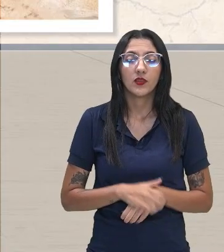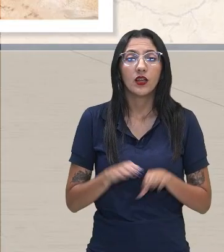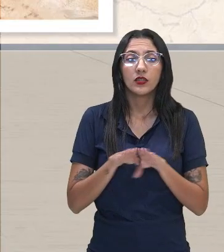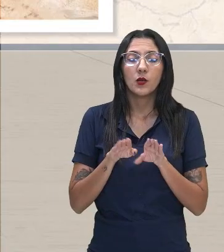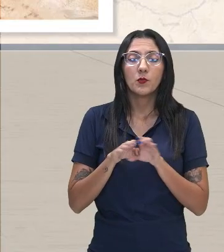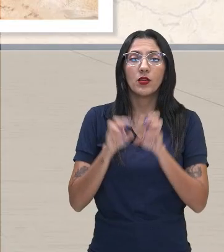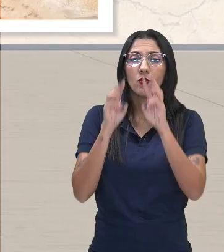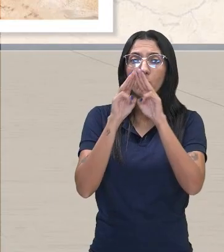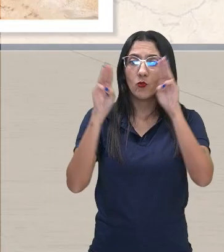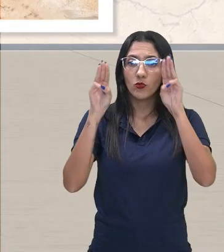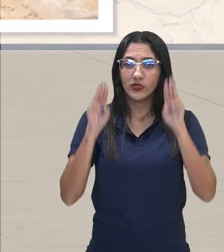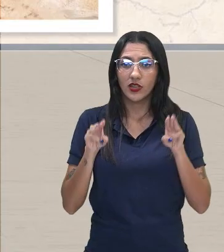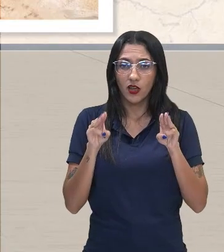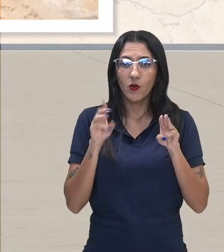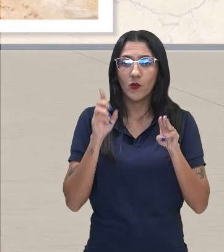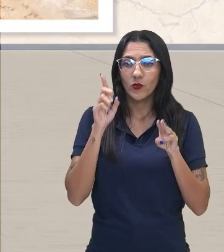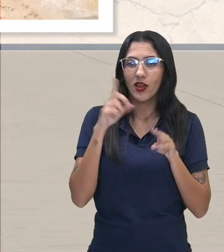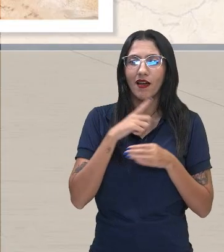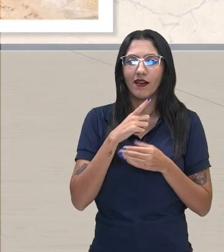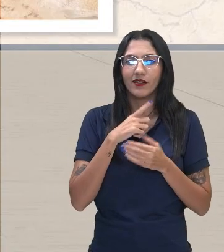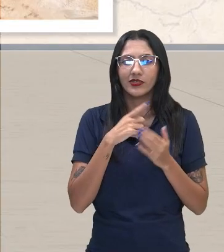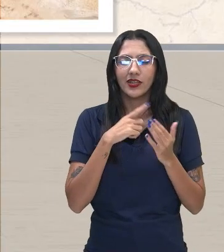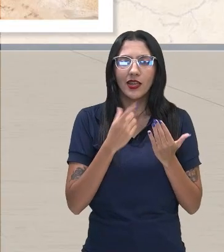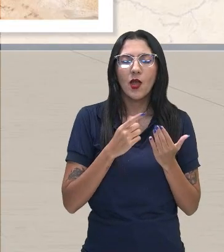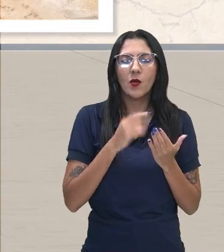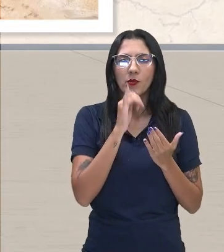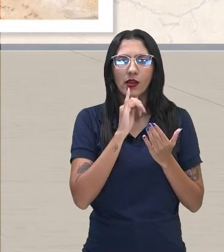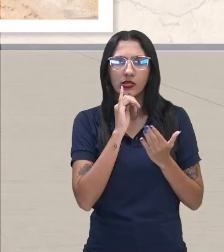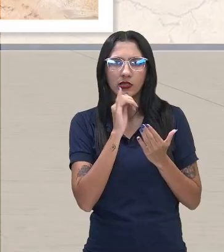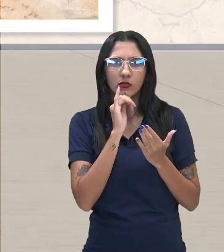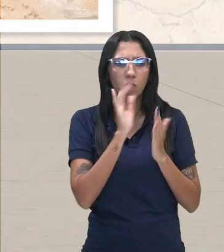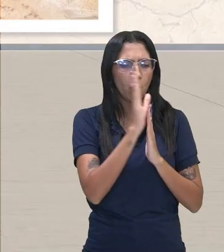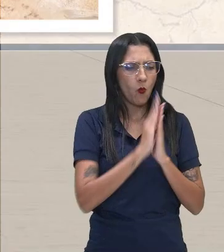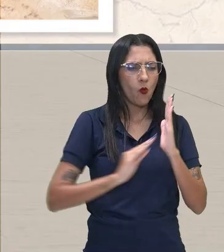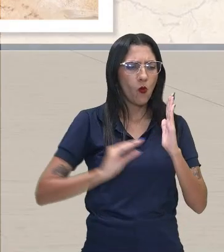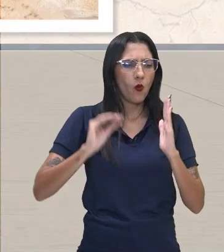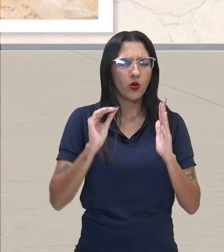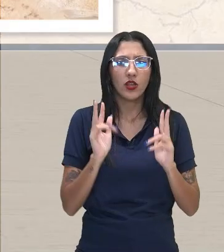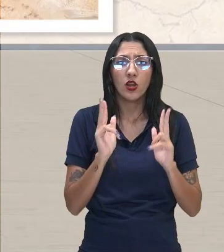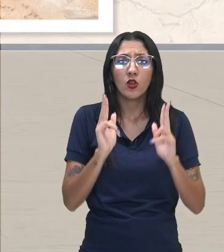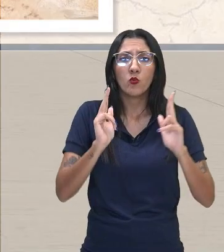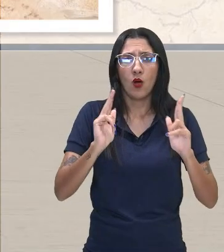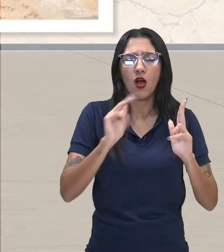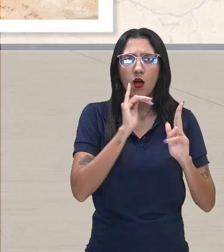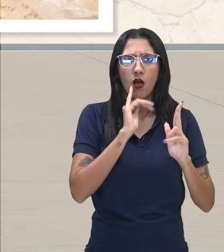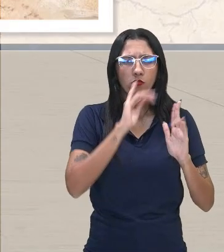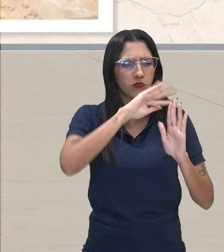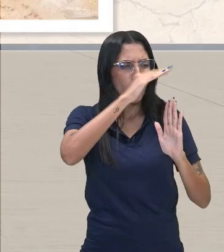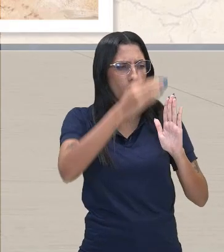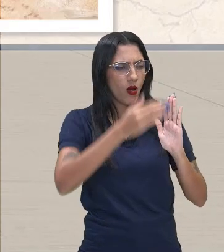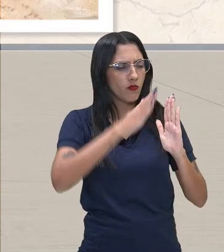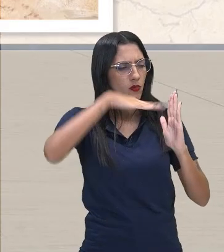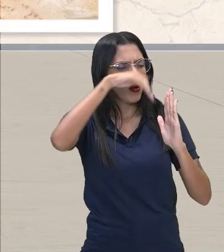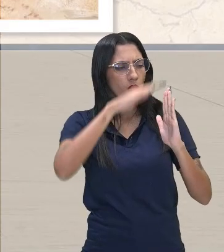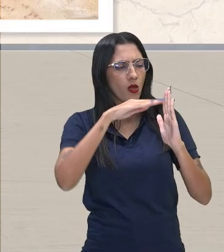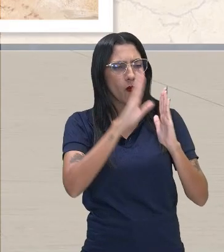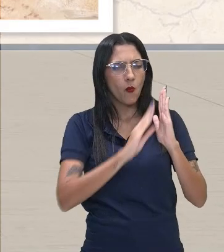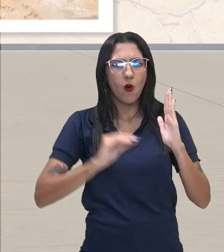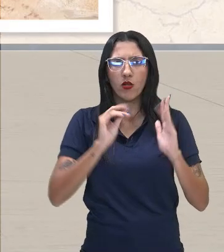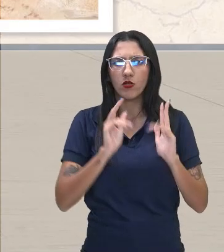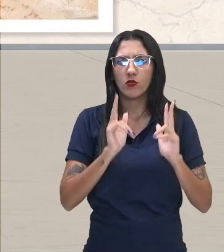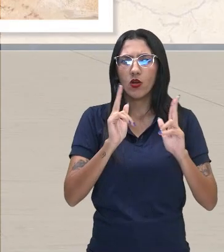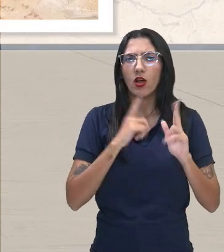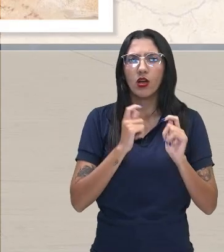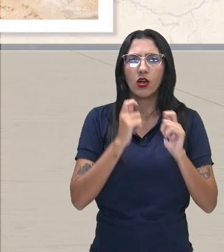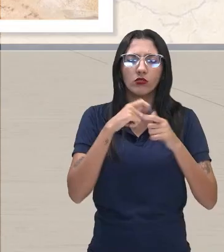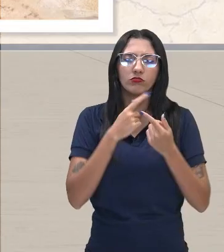uma réplica do interior da caverna, construída por questão de preservação, para